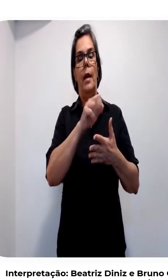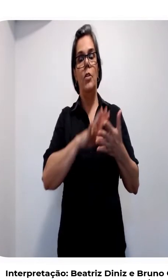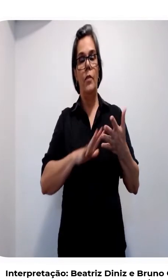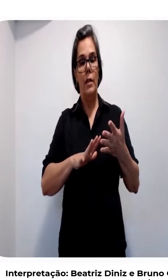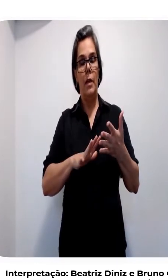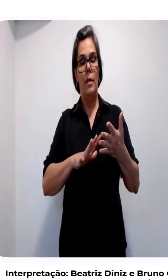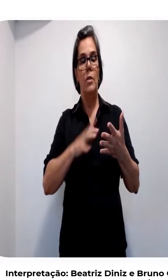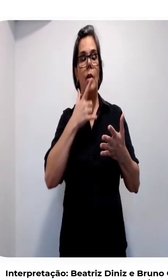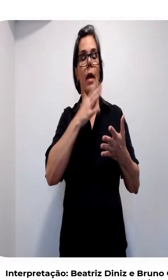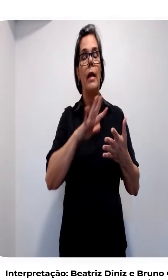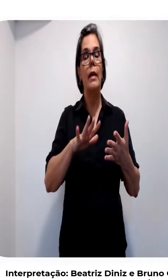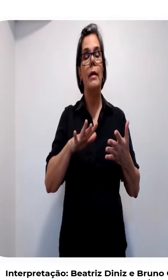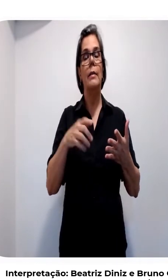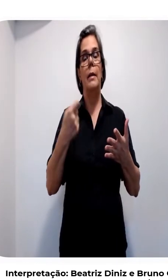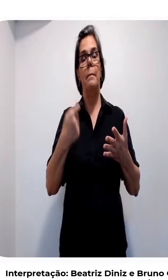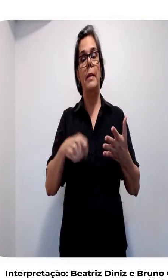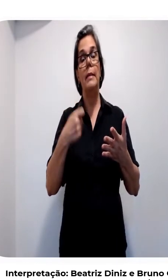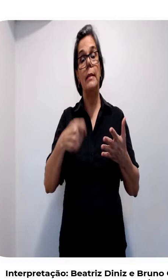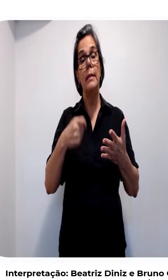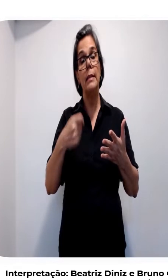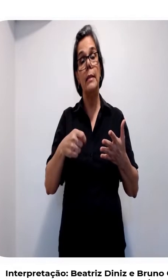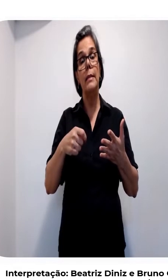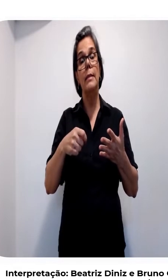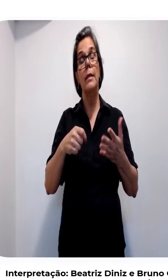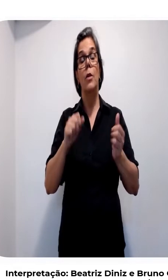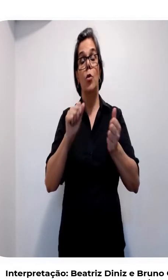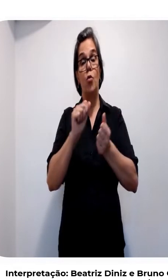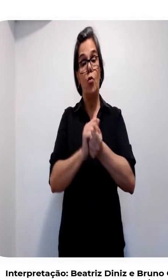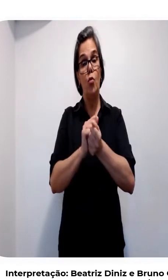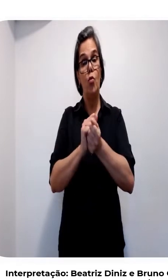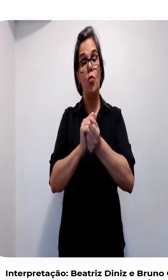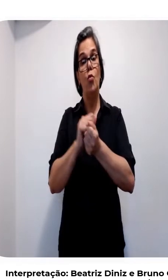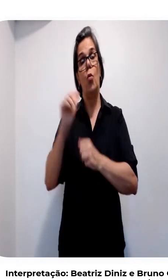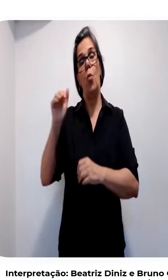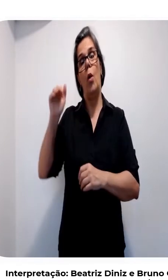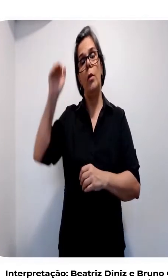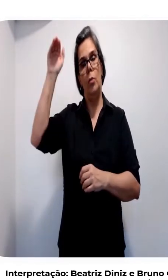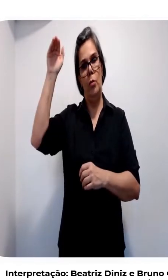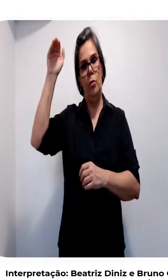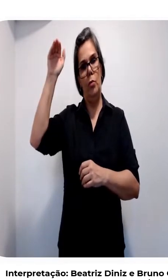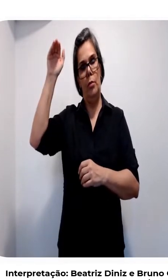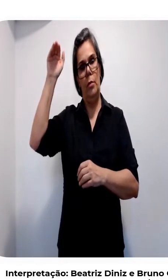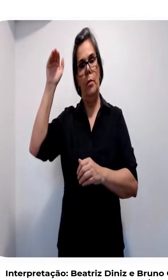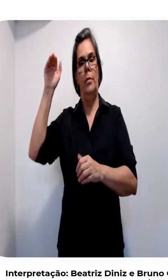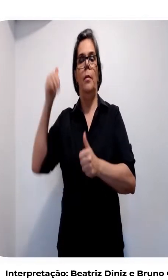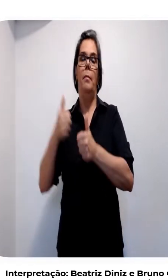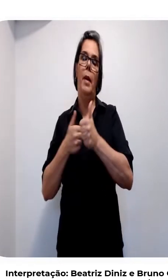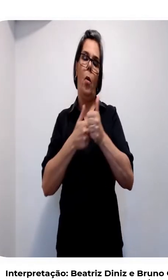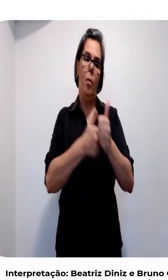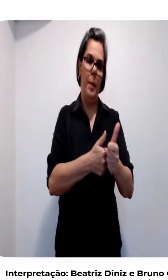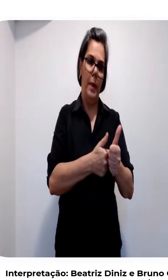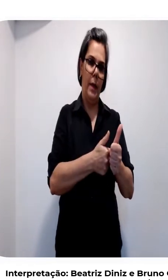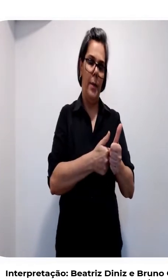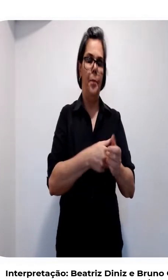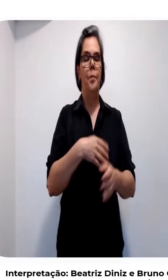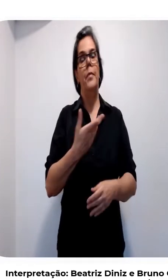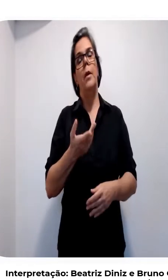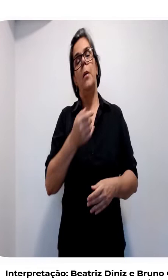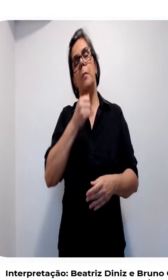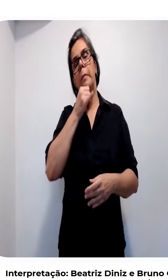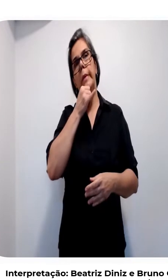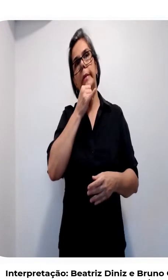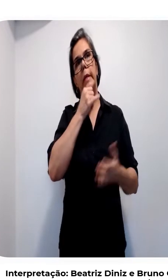precisa de um adulto, né, da intervenção direta de um adulto, que são atividades, por exemplo, de recorte,